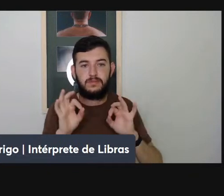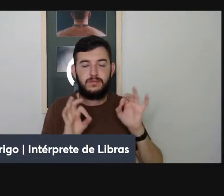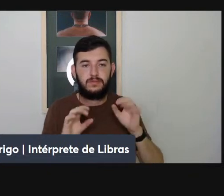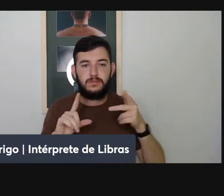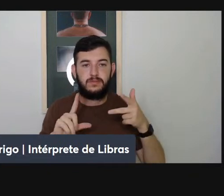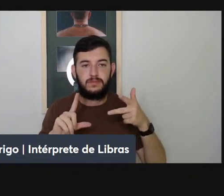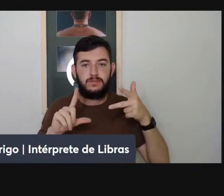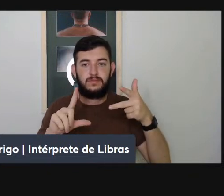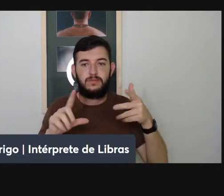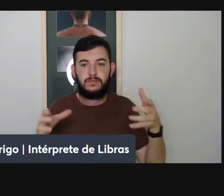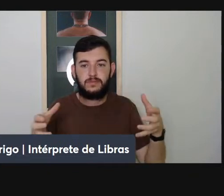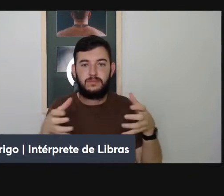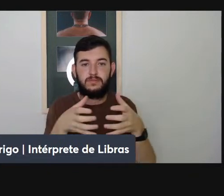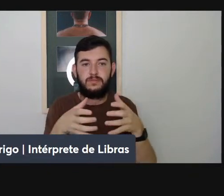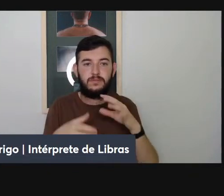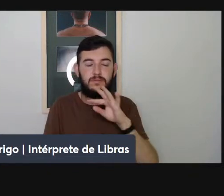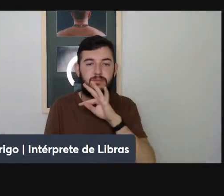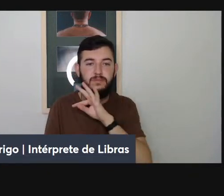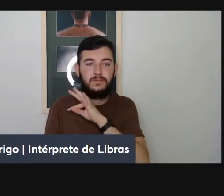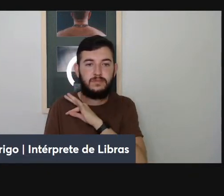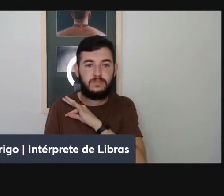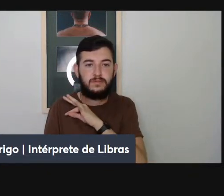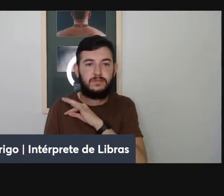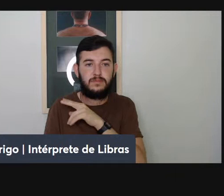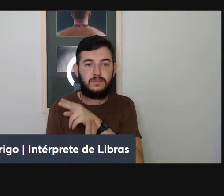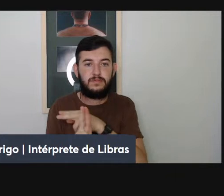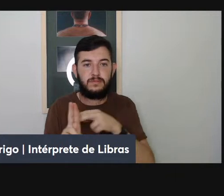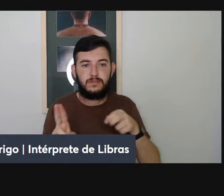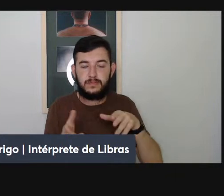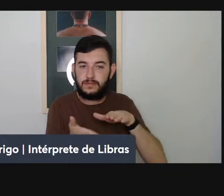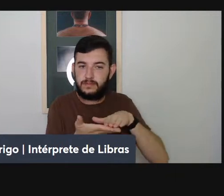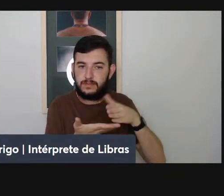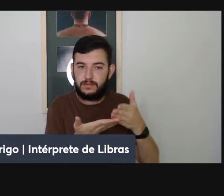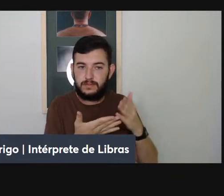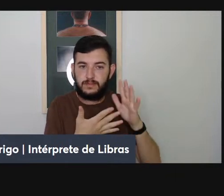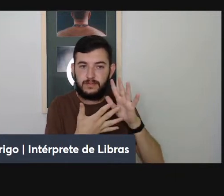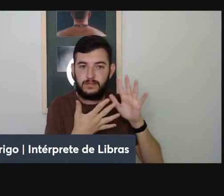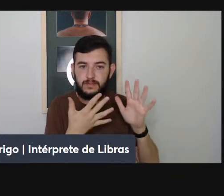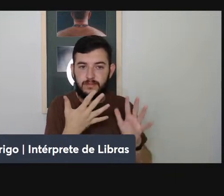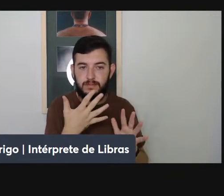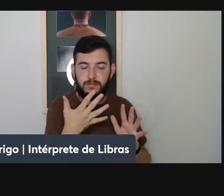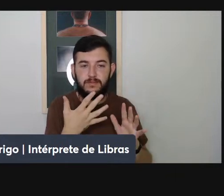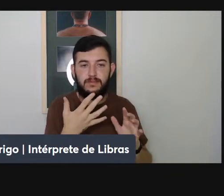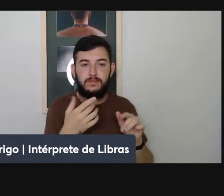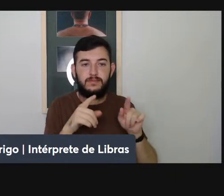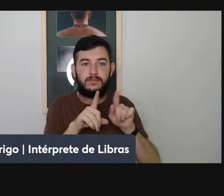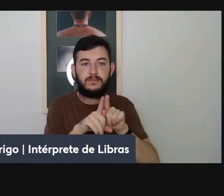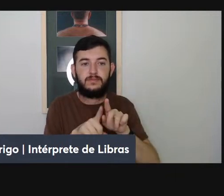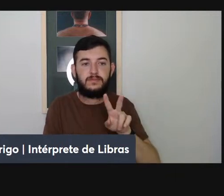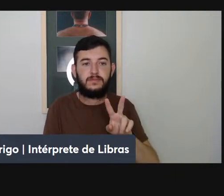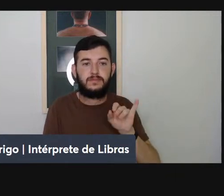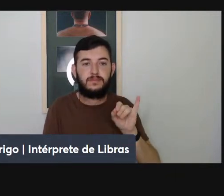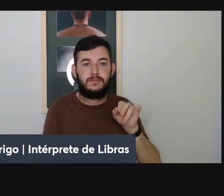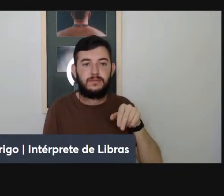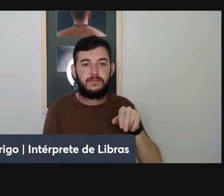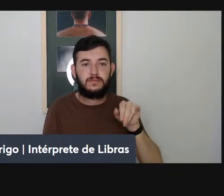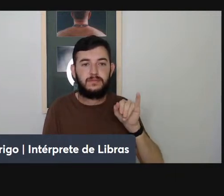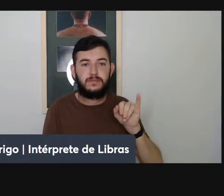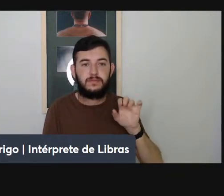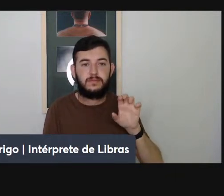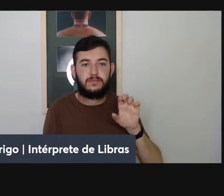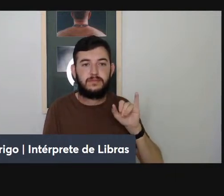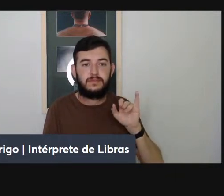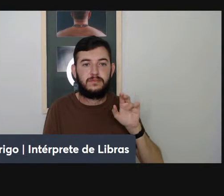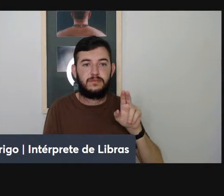UNB TV, aos tradutores de Libras que estão conosco aqui, né, ao Vinícius, que também fez toda